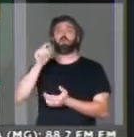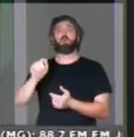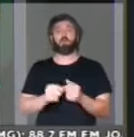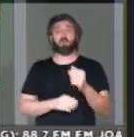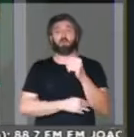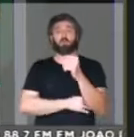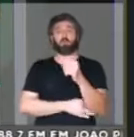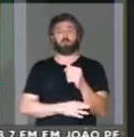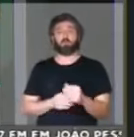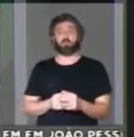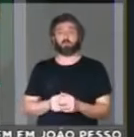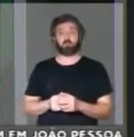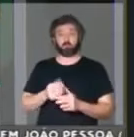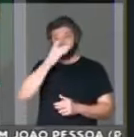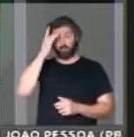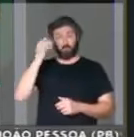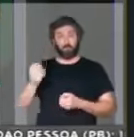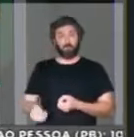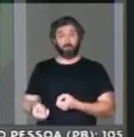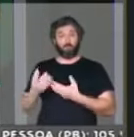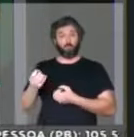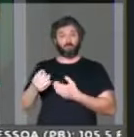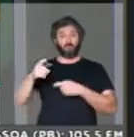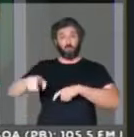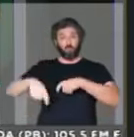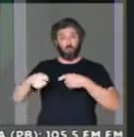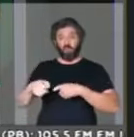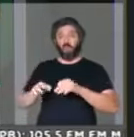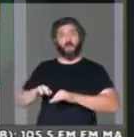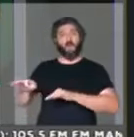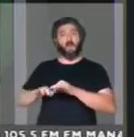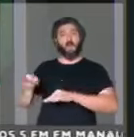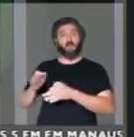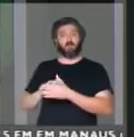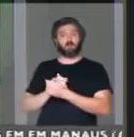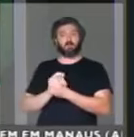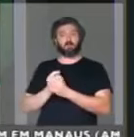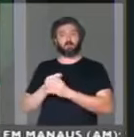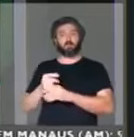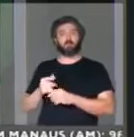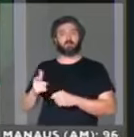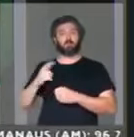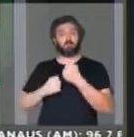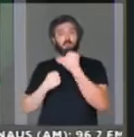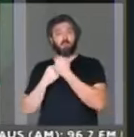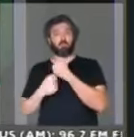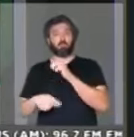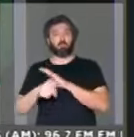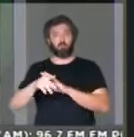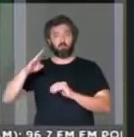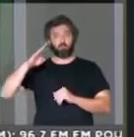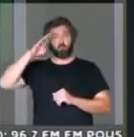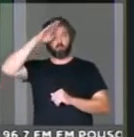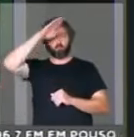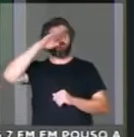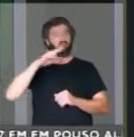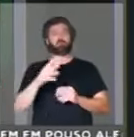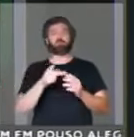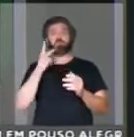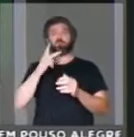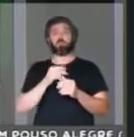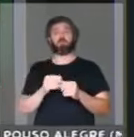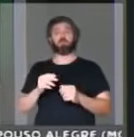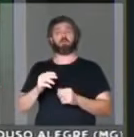os produtores rurais de lá se organizaram e amparadas nas palavras de jair bolsonaro